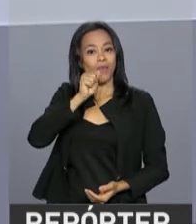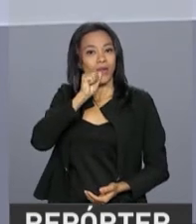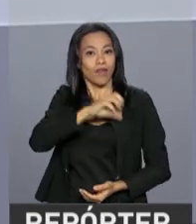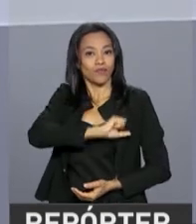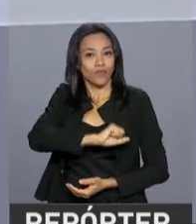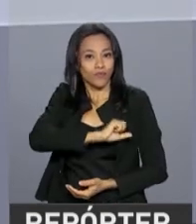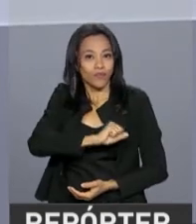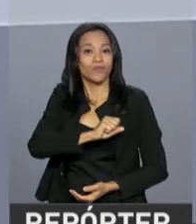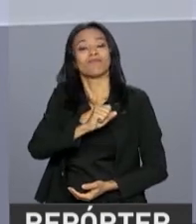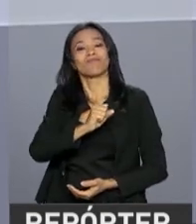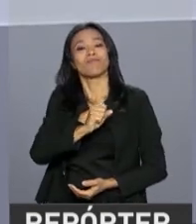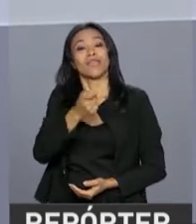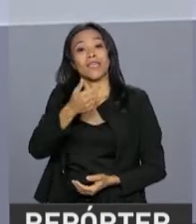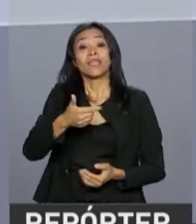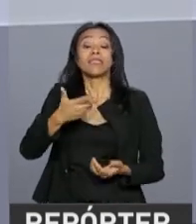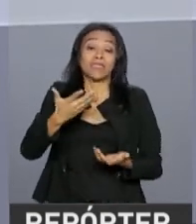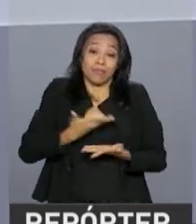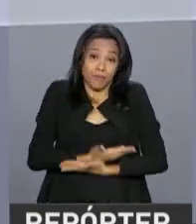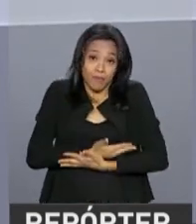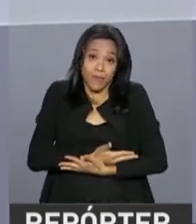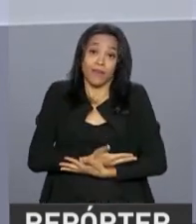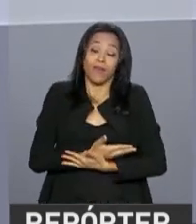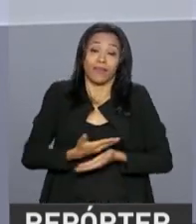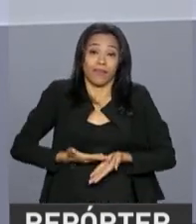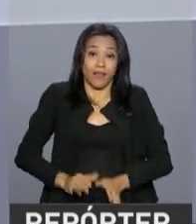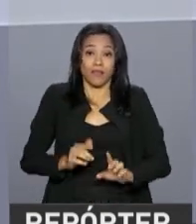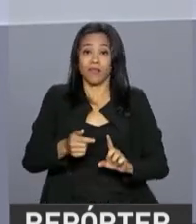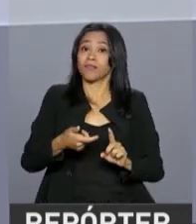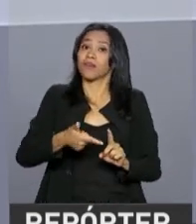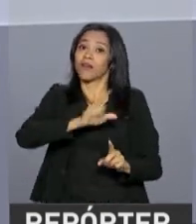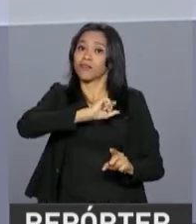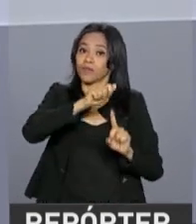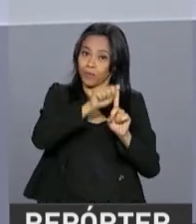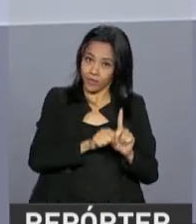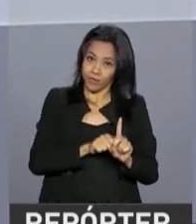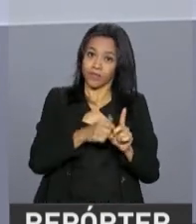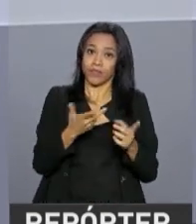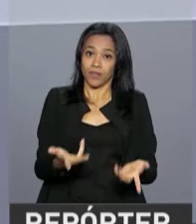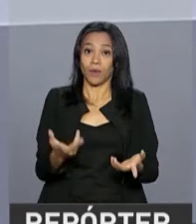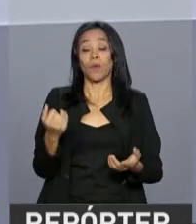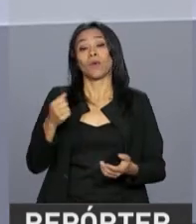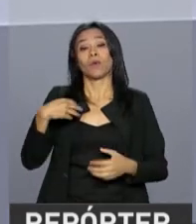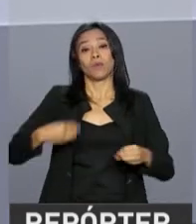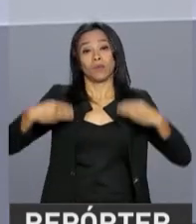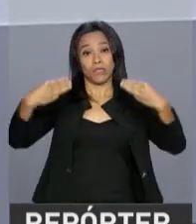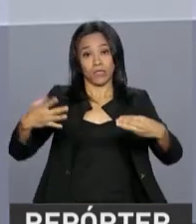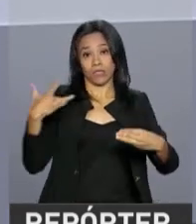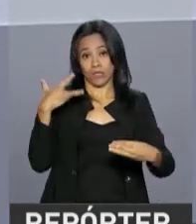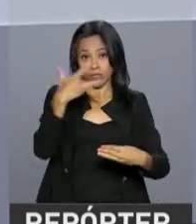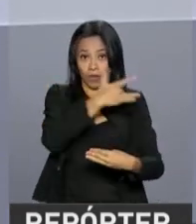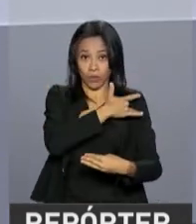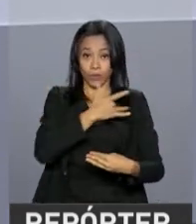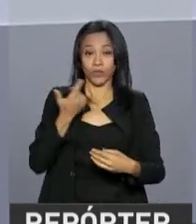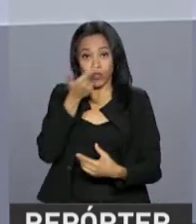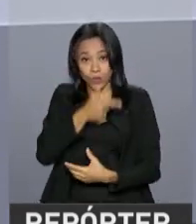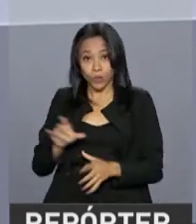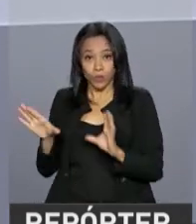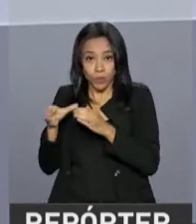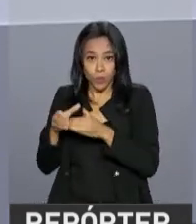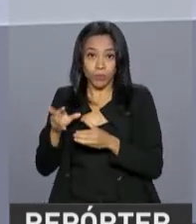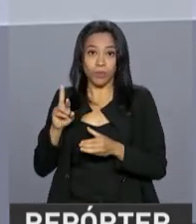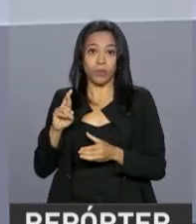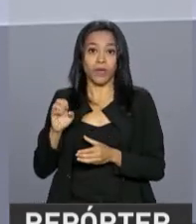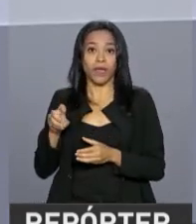de crianças prematuras. E para conscientizar sobre a importância de doar, o Ministério da Saúde e a Rede Global de Bancos de